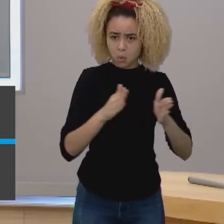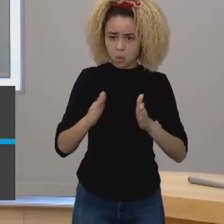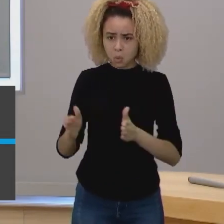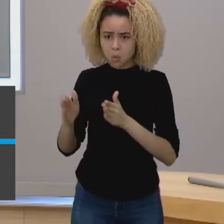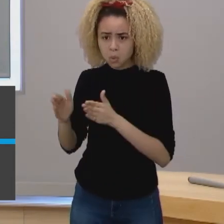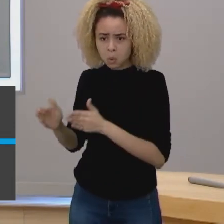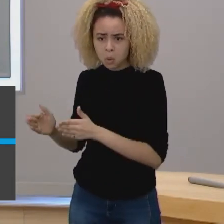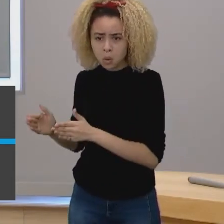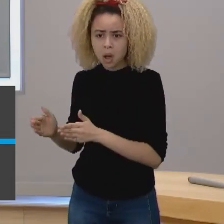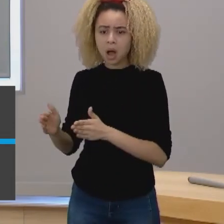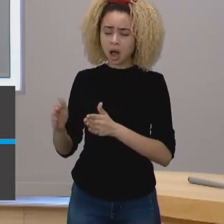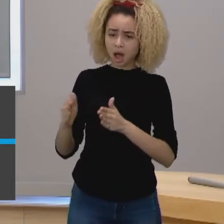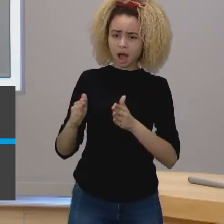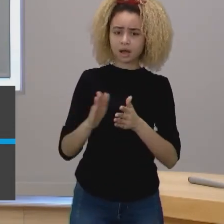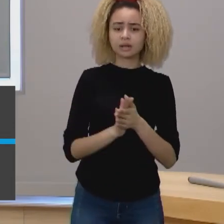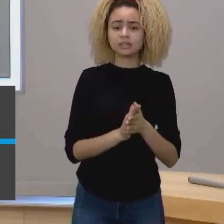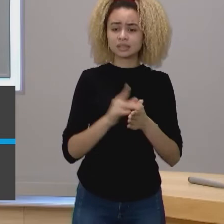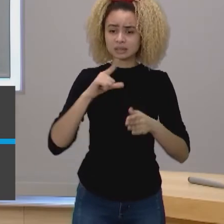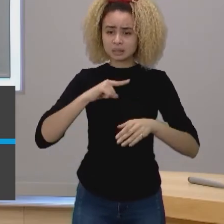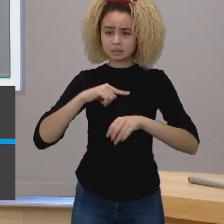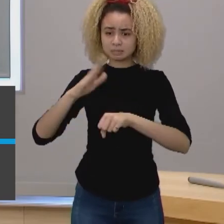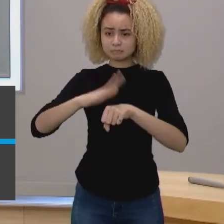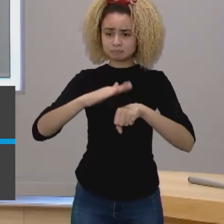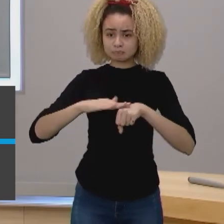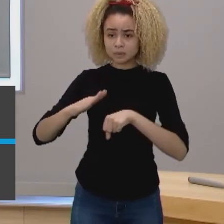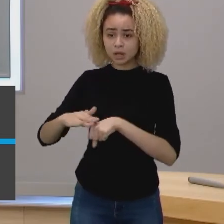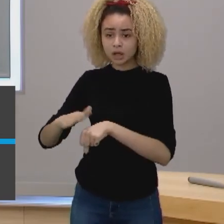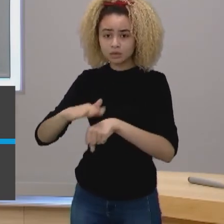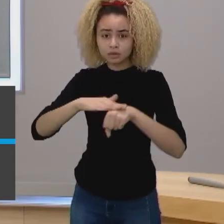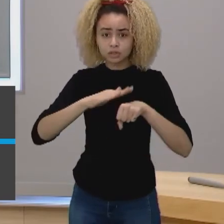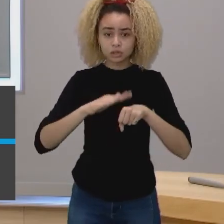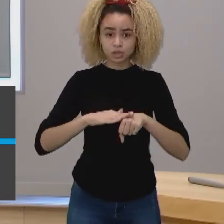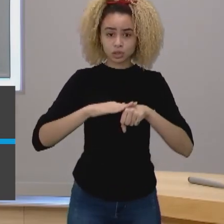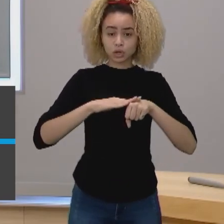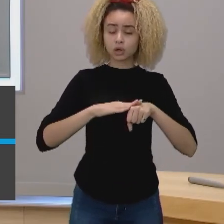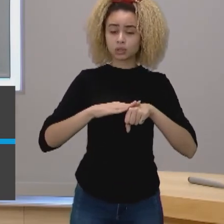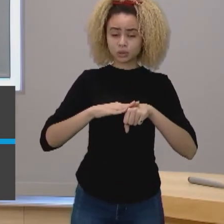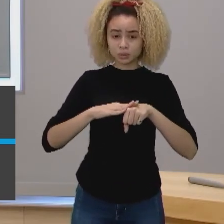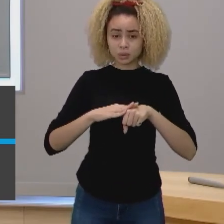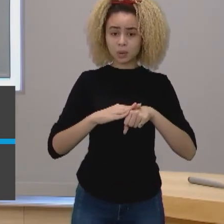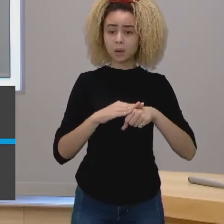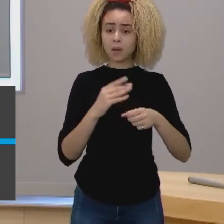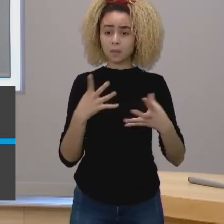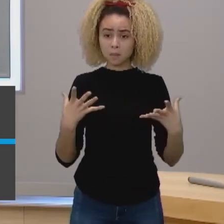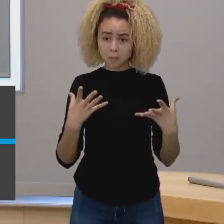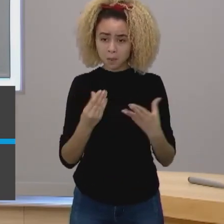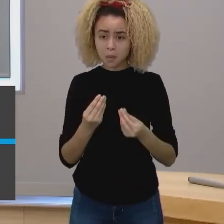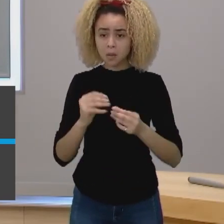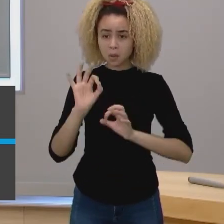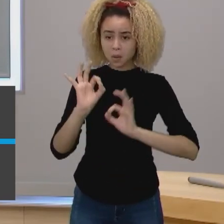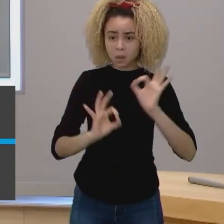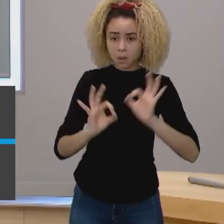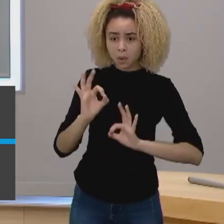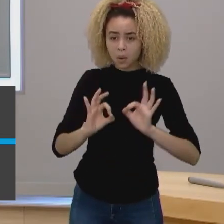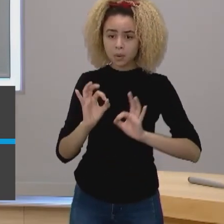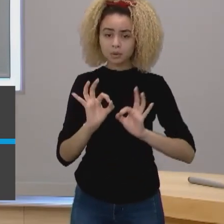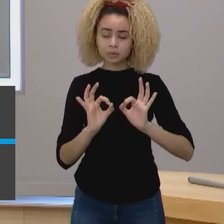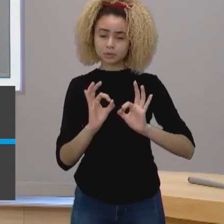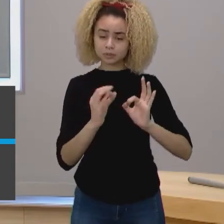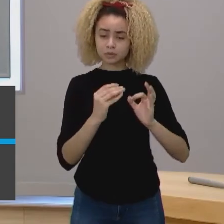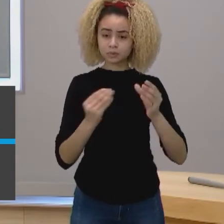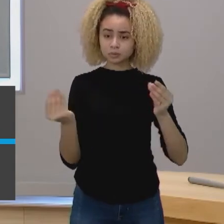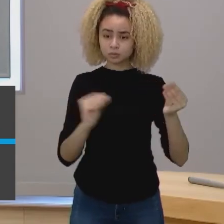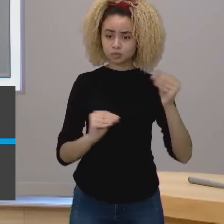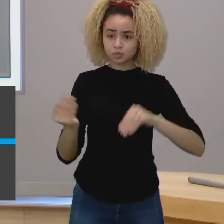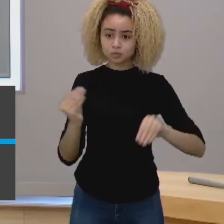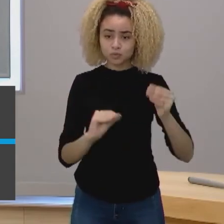mão de obra, enfim, essa produção com muito estoque de produtos, né, para montar as mercadorias,